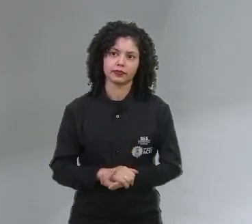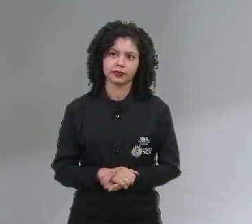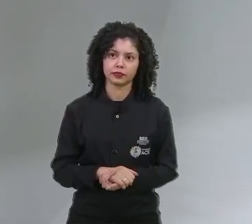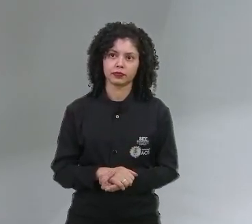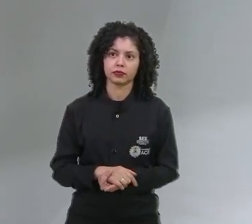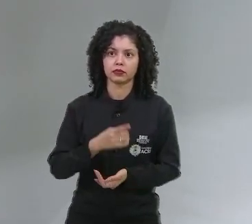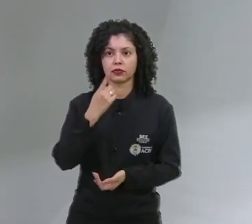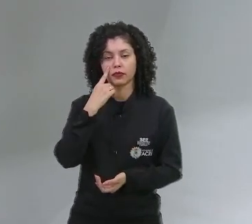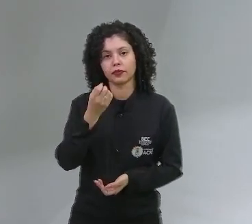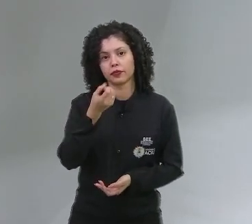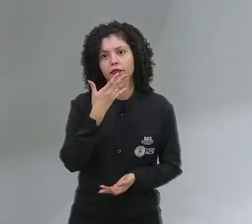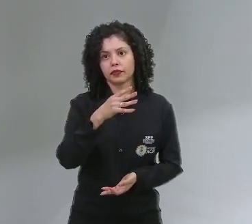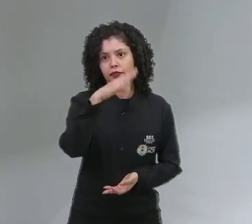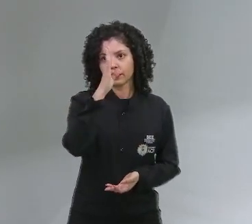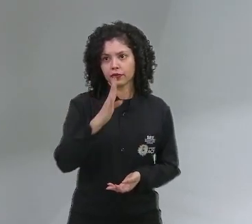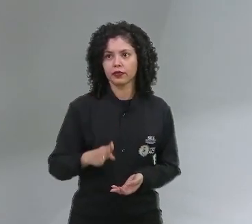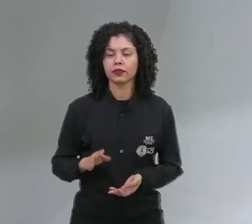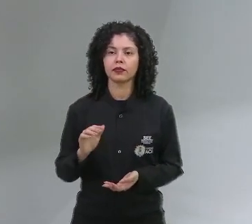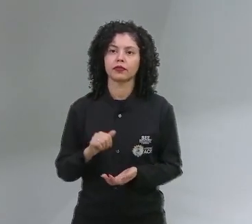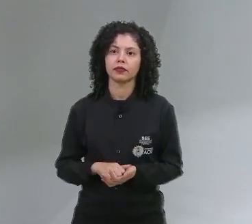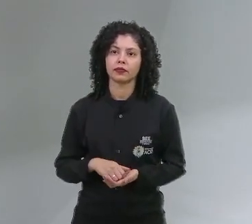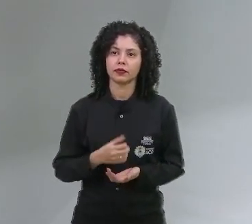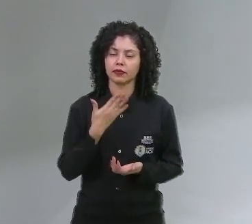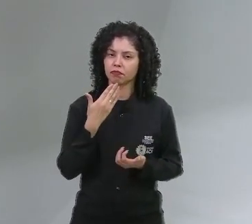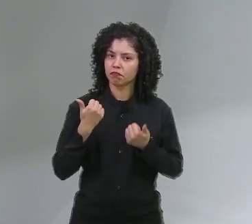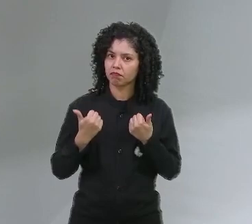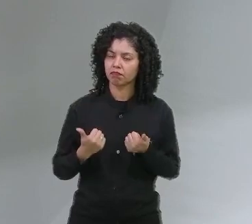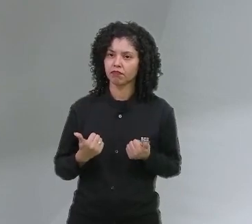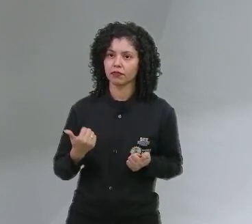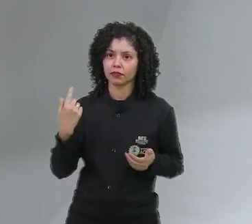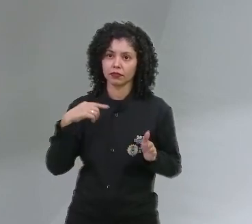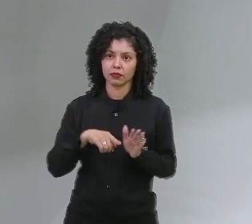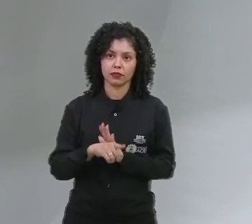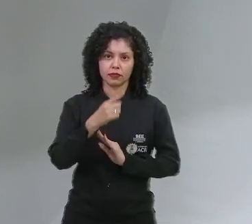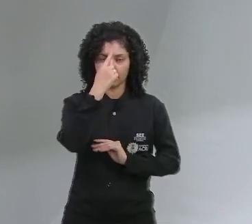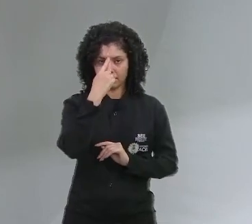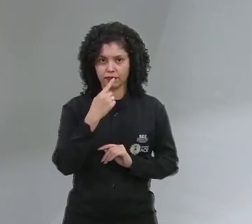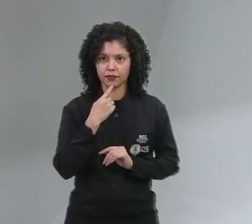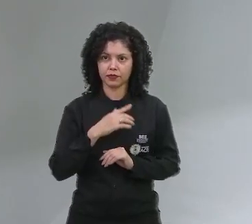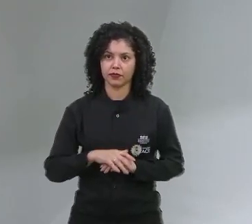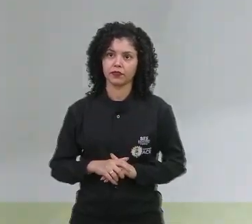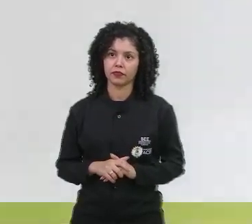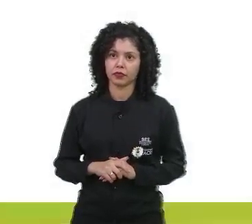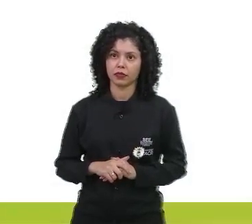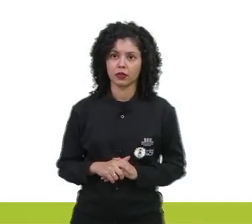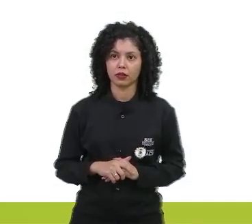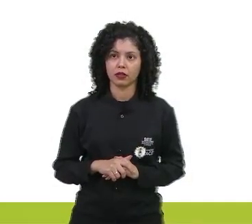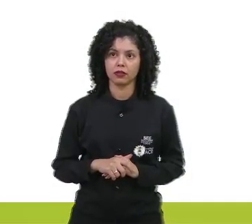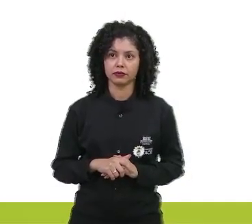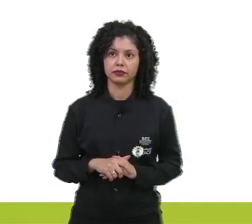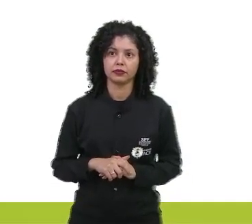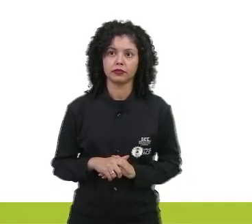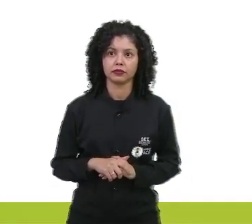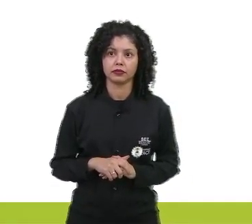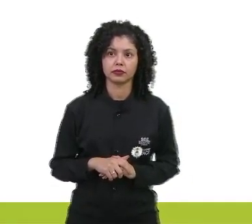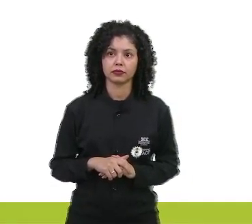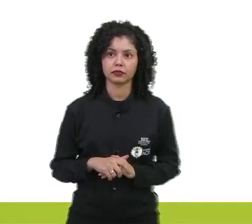ver um dos fotógrafos brasileiros que trabalha muito bem essa questão da fotografia documental.